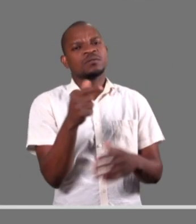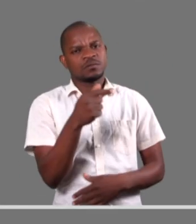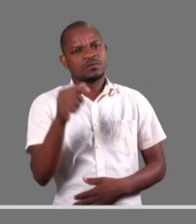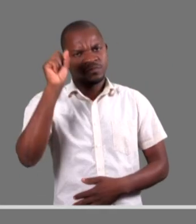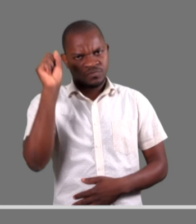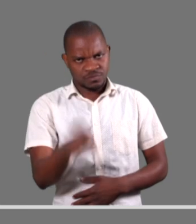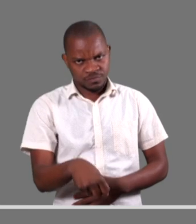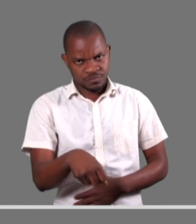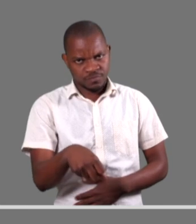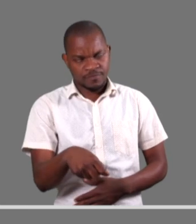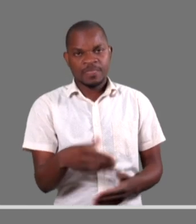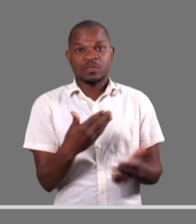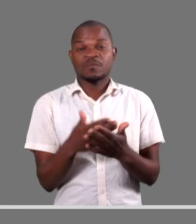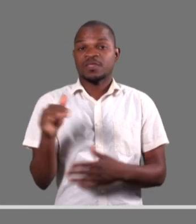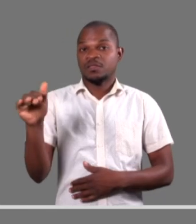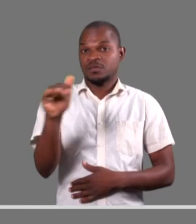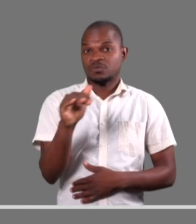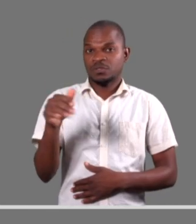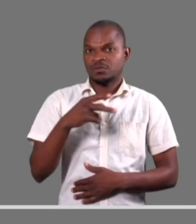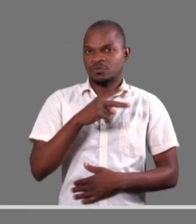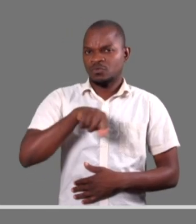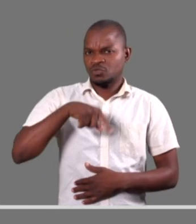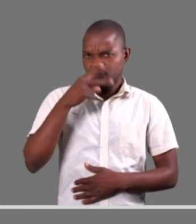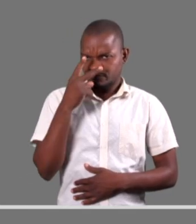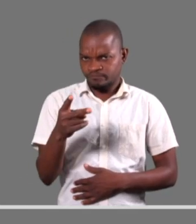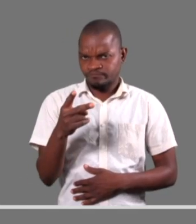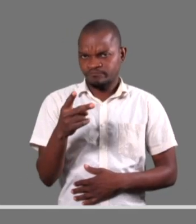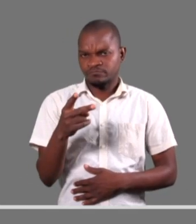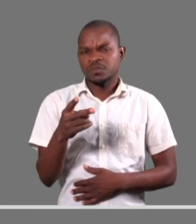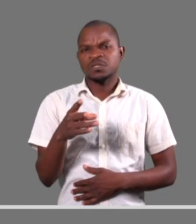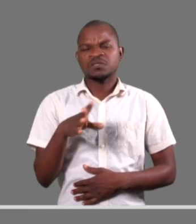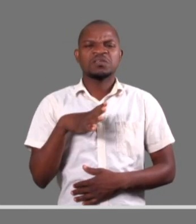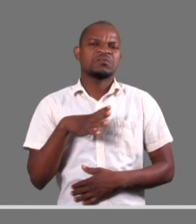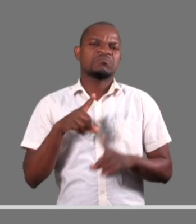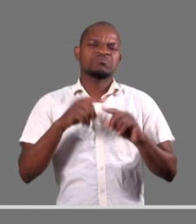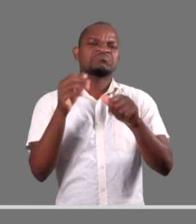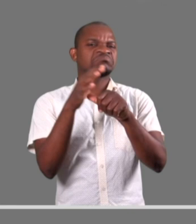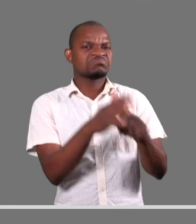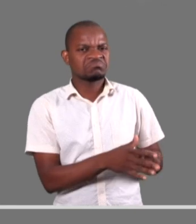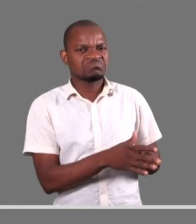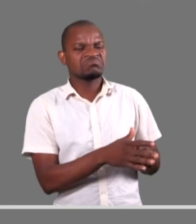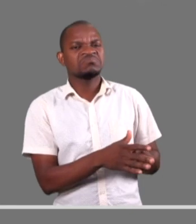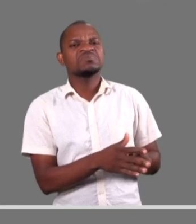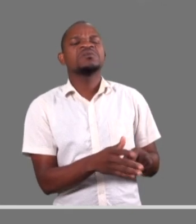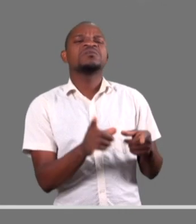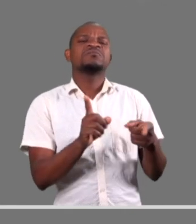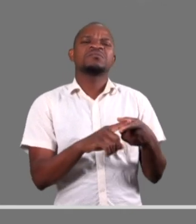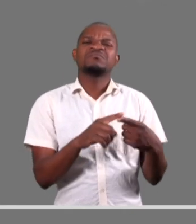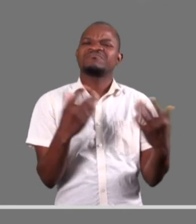se formos a verificar, na nossa sociedade. Porque há uma tendência de se marginalizar, não só de se